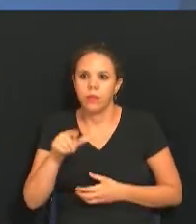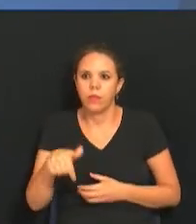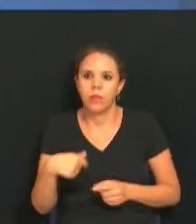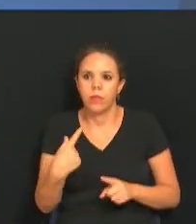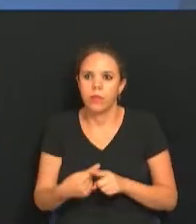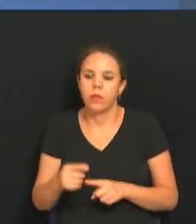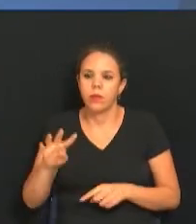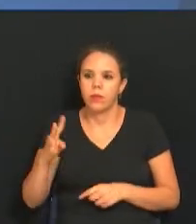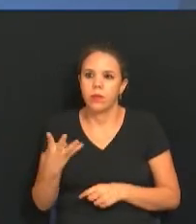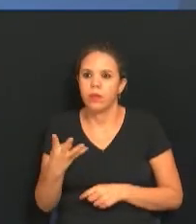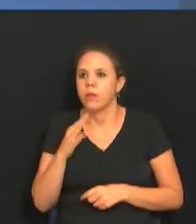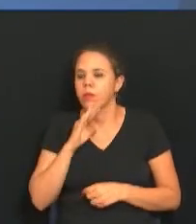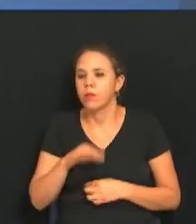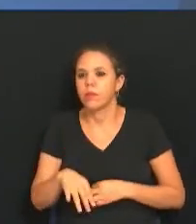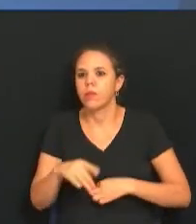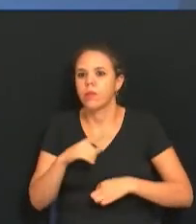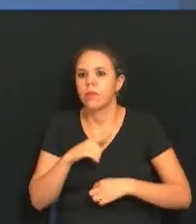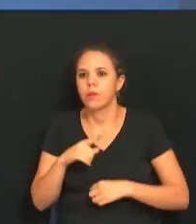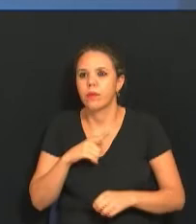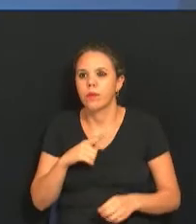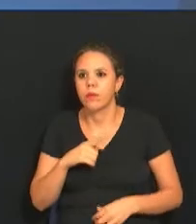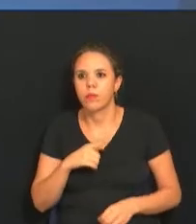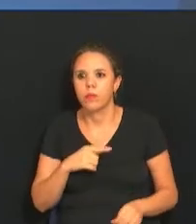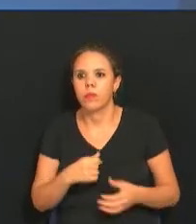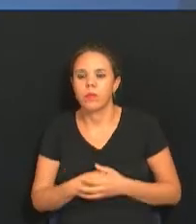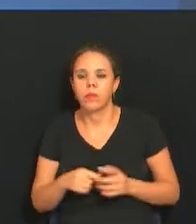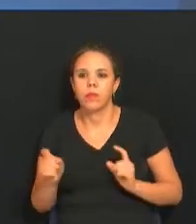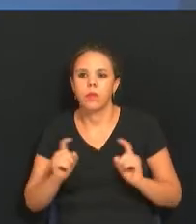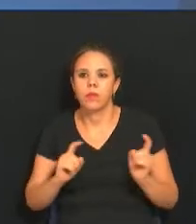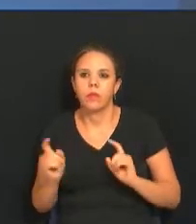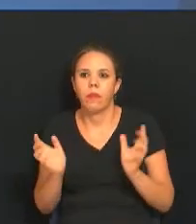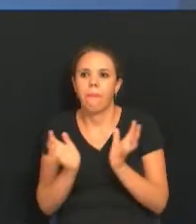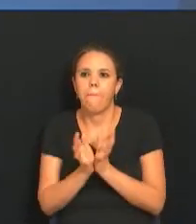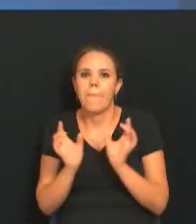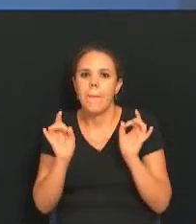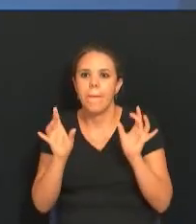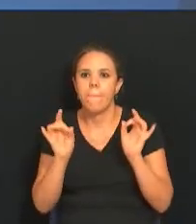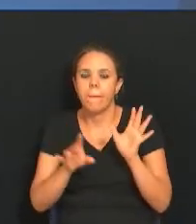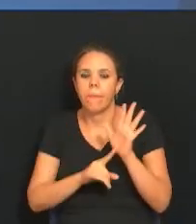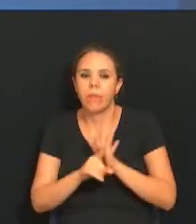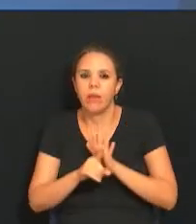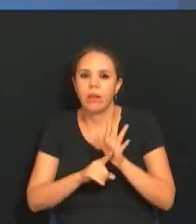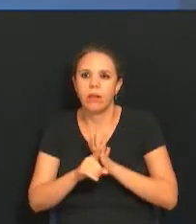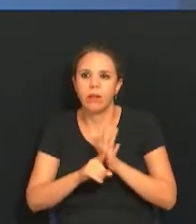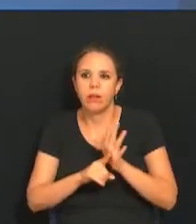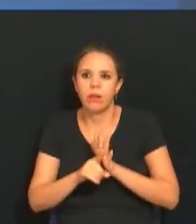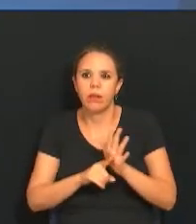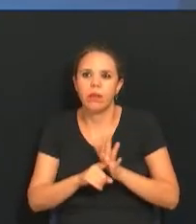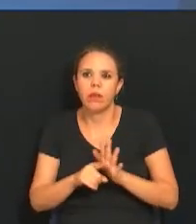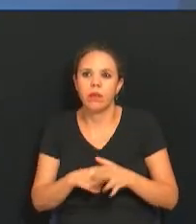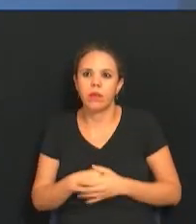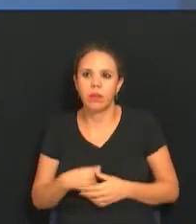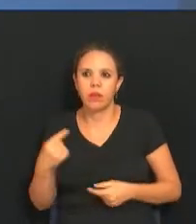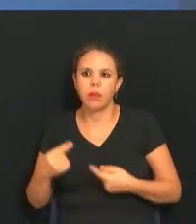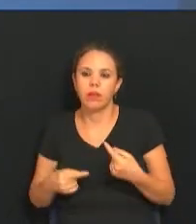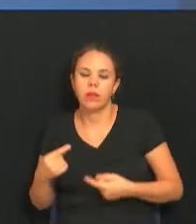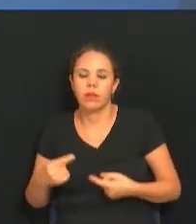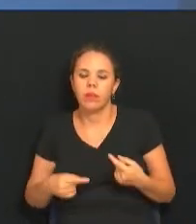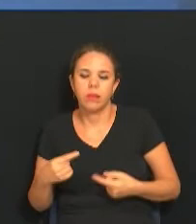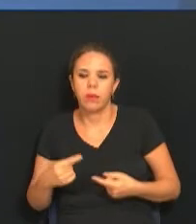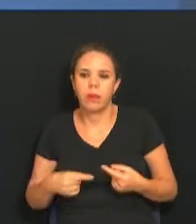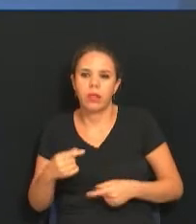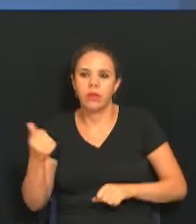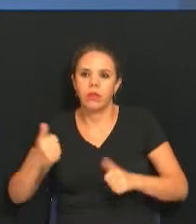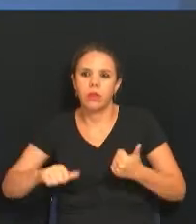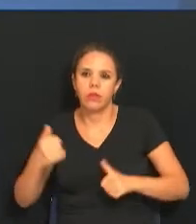às 4 horas da tarde, é a vez da reunião da Comissão Especial de Estudos para discutir e avaliar a importância